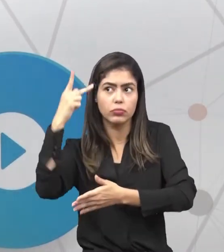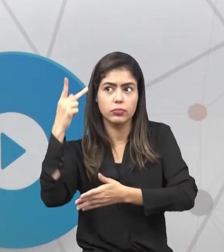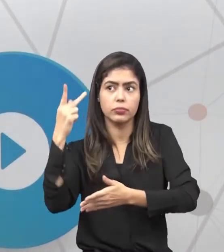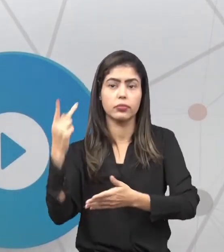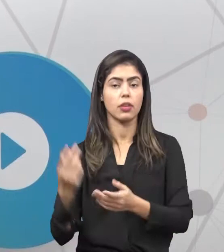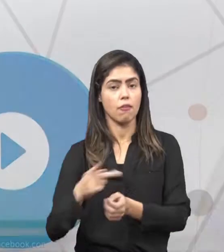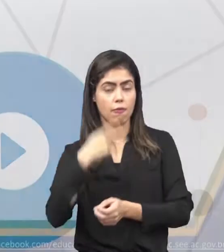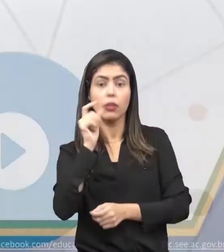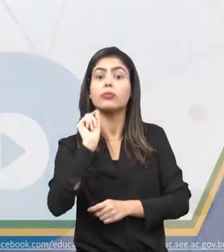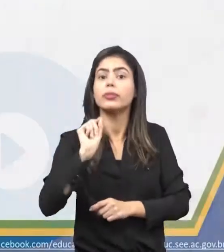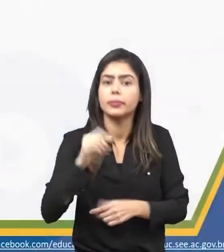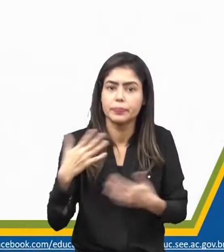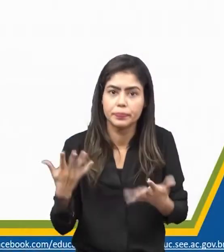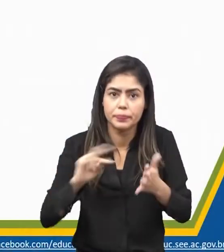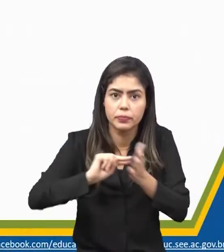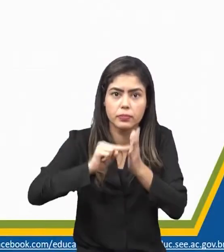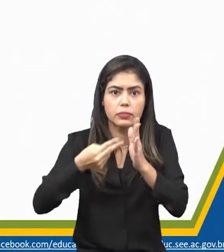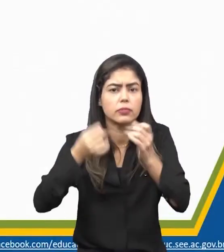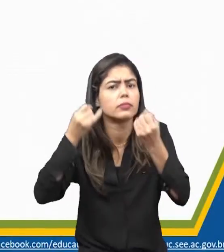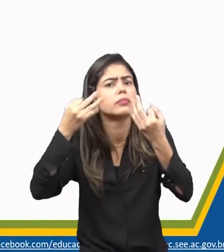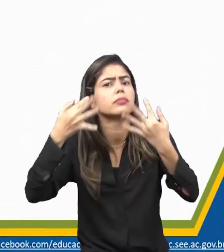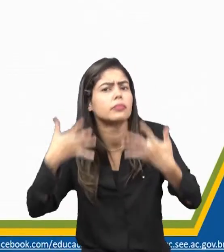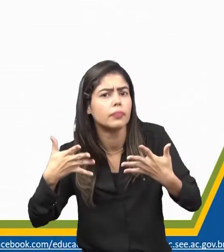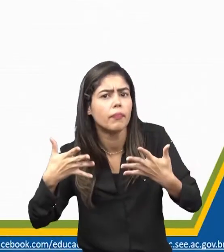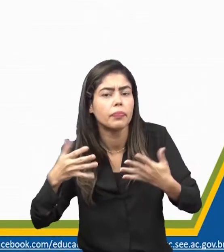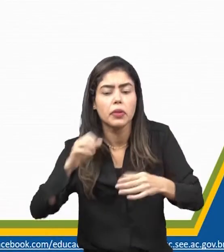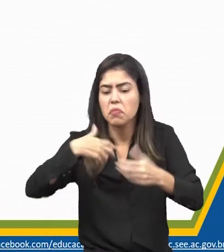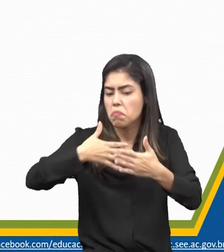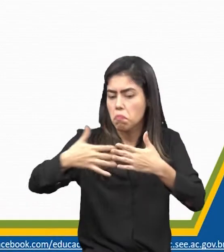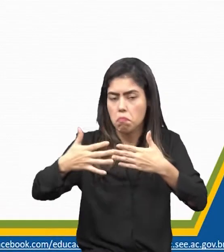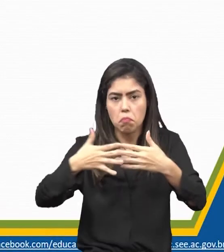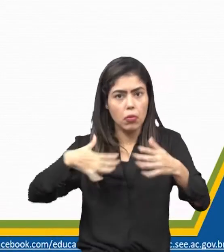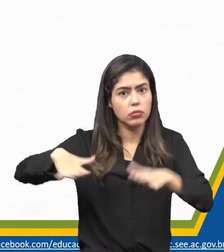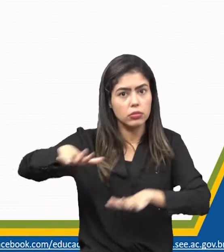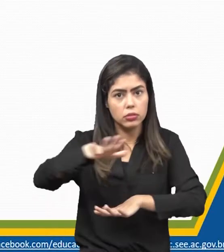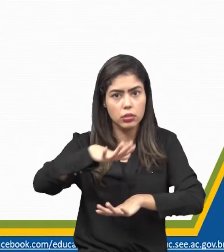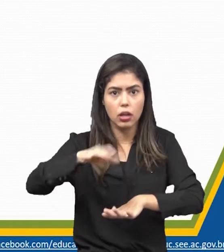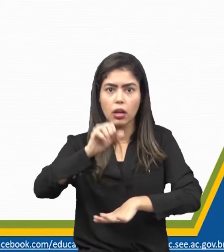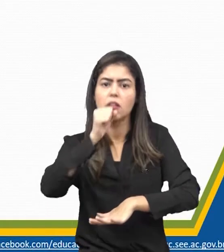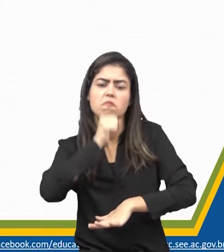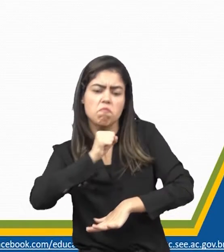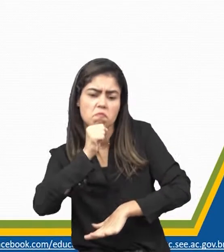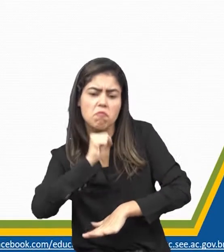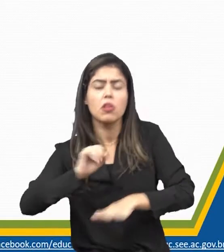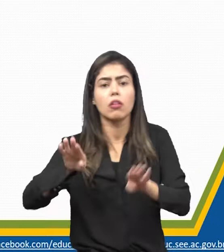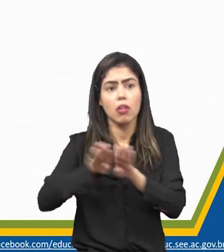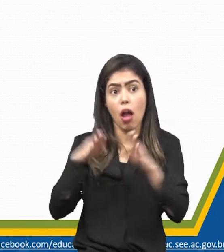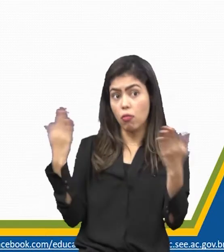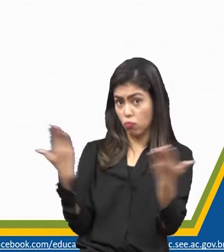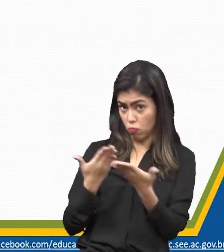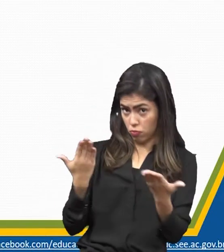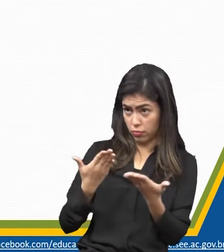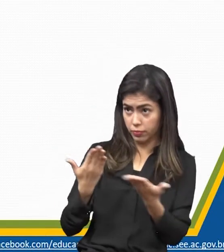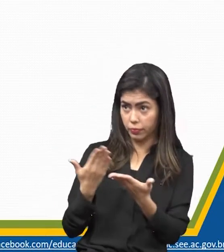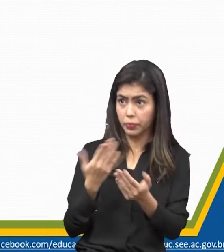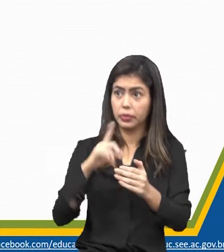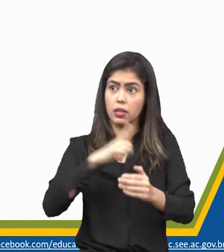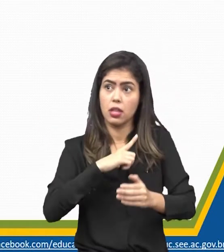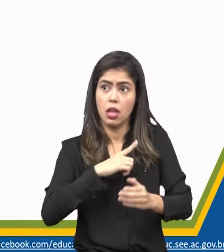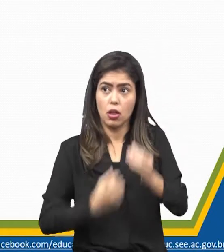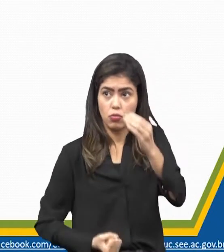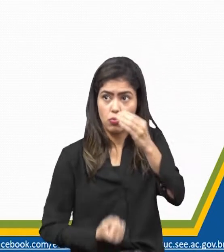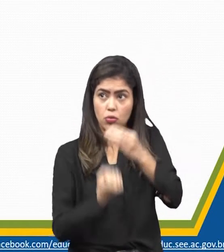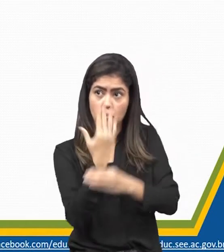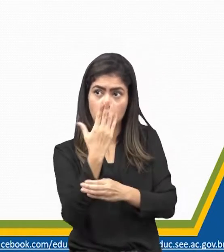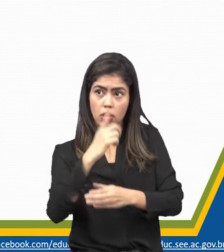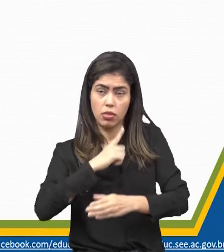ele menciona o seguinte, que em qualquer sociedade antiga ou moderna, há necessidade da existência